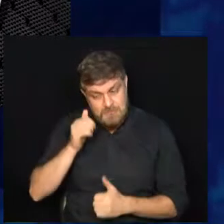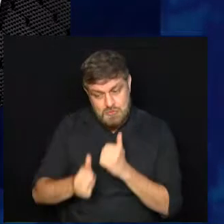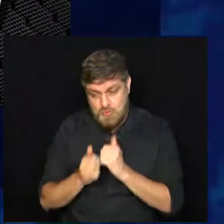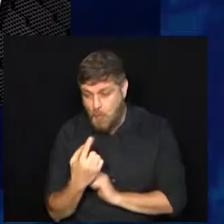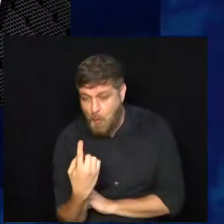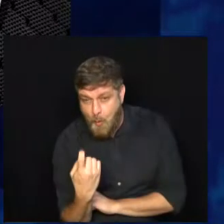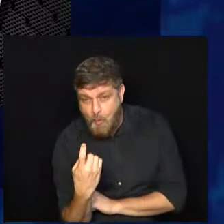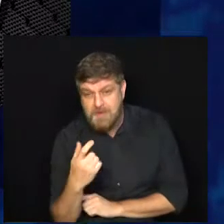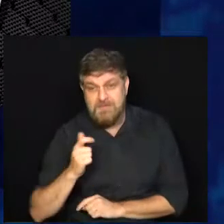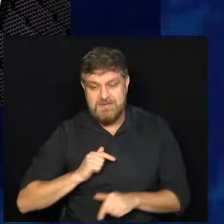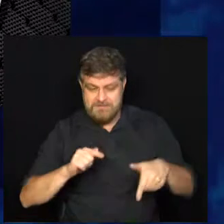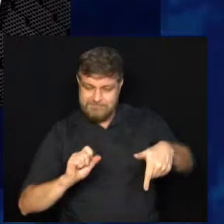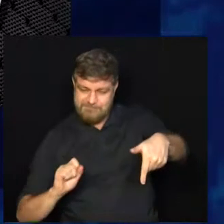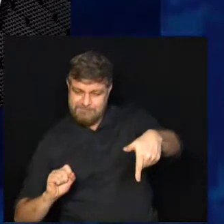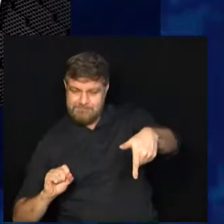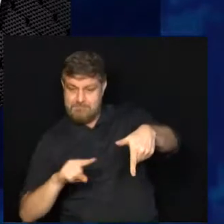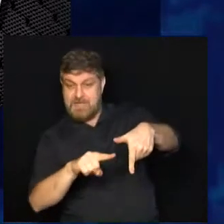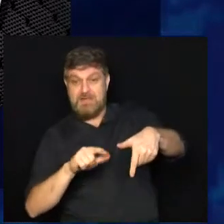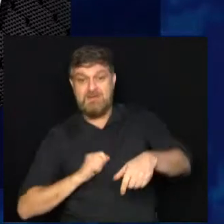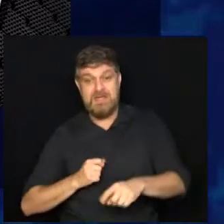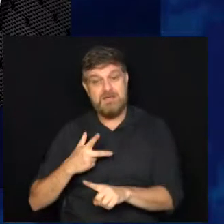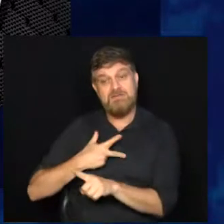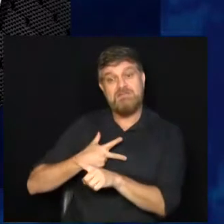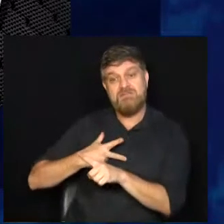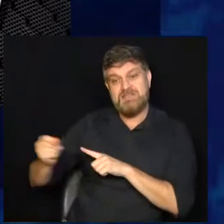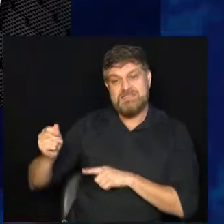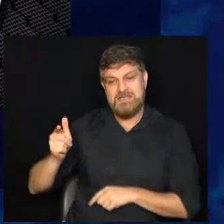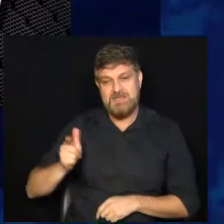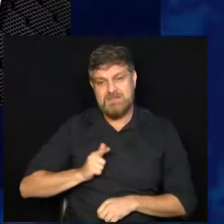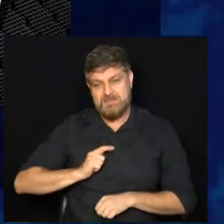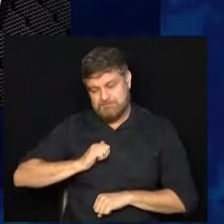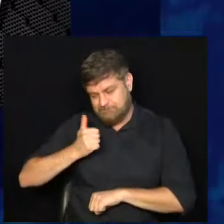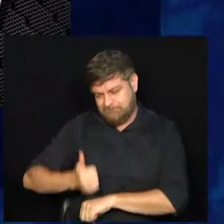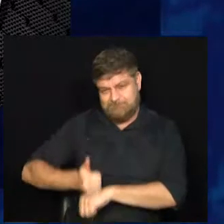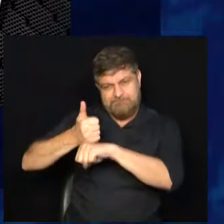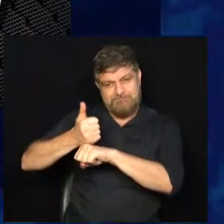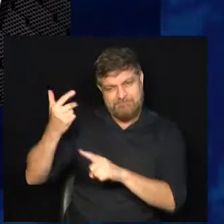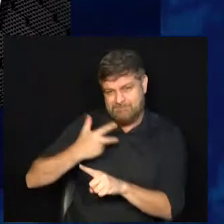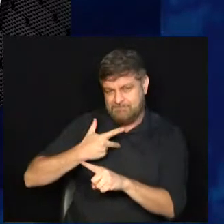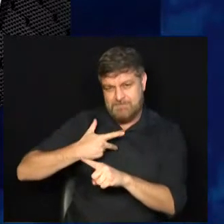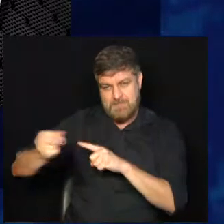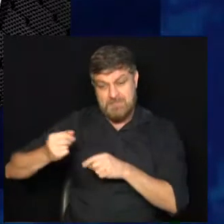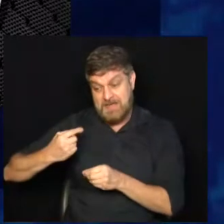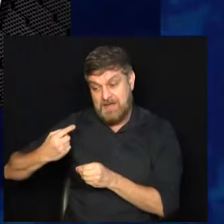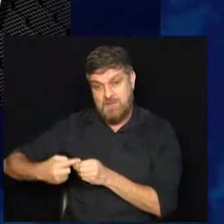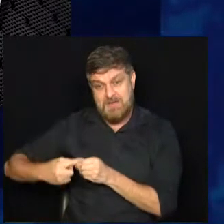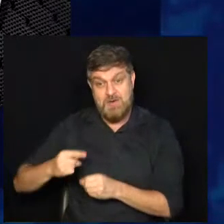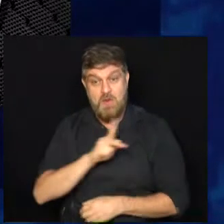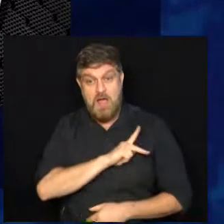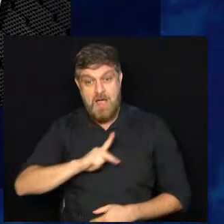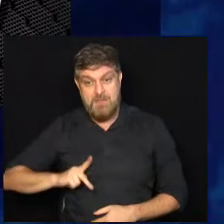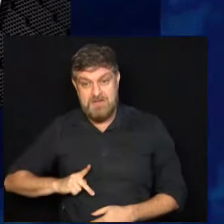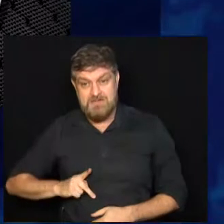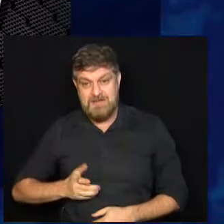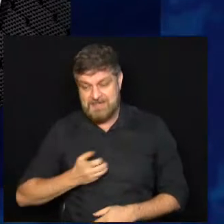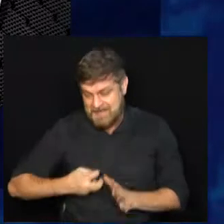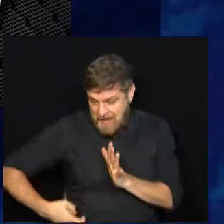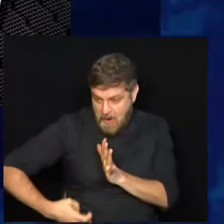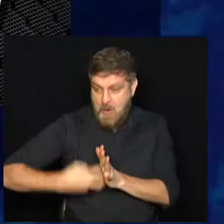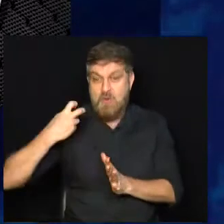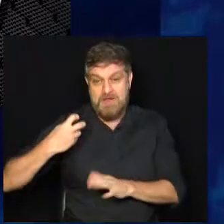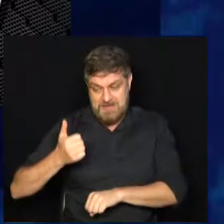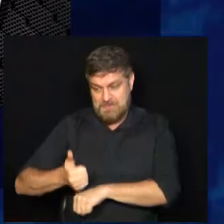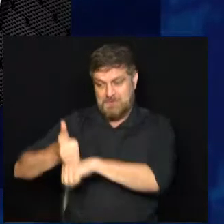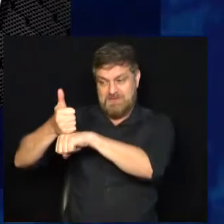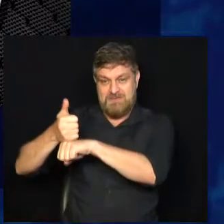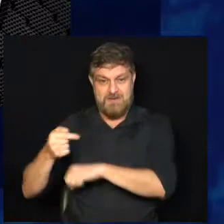disputa vai para os pênaltis. E quem vencer é campeão do Troféu do Interior, a Ponte Preta em busca do 5º título, o